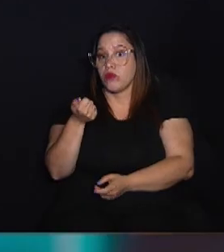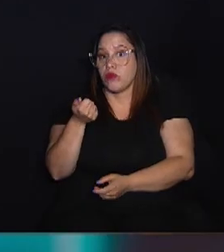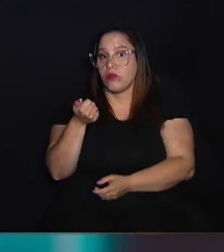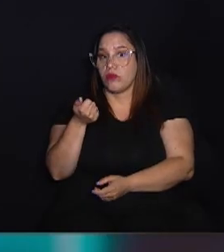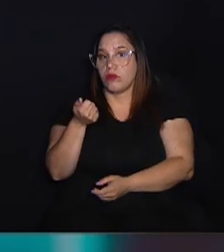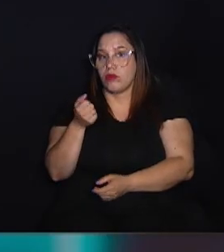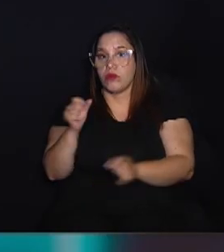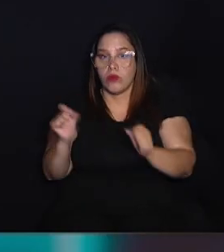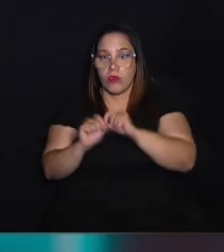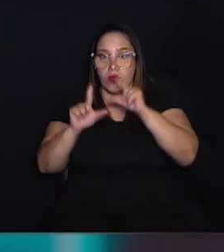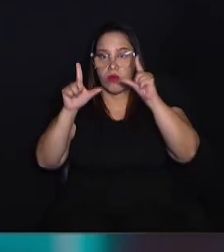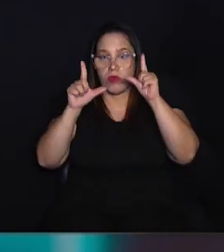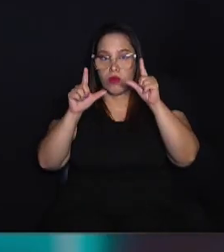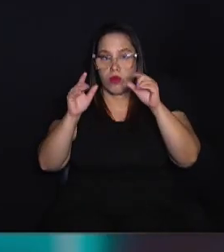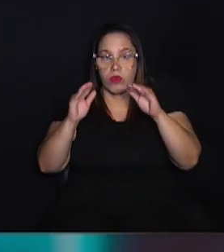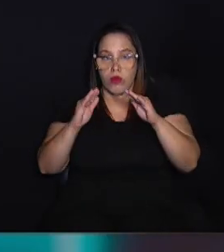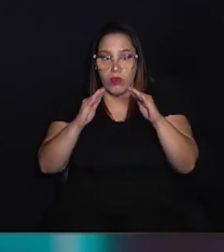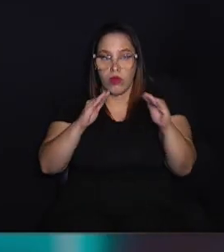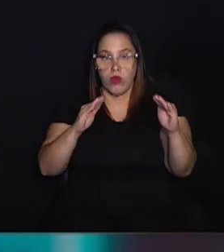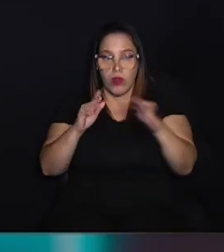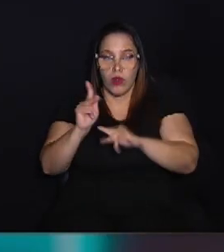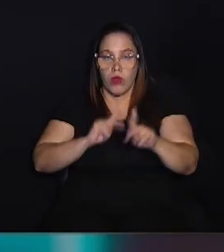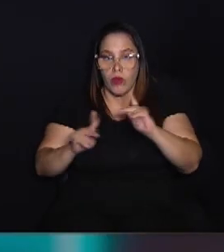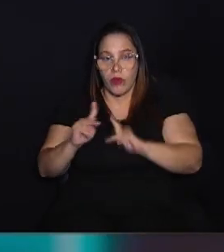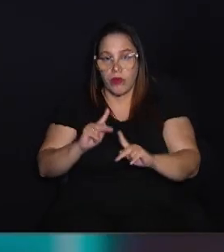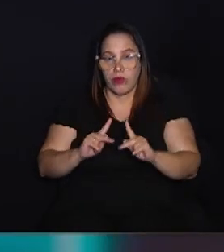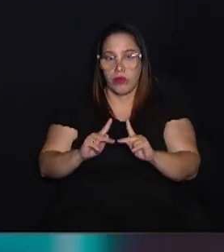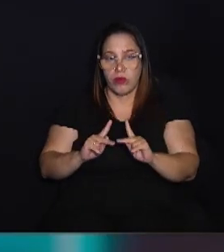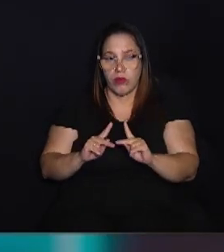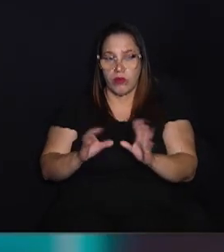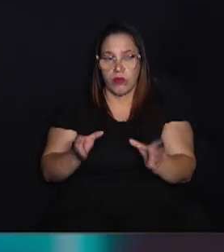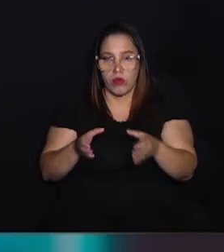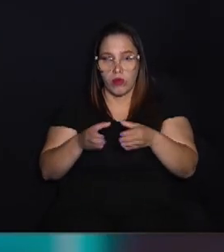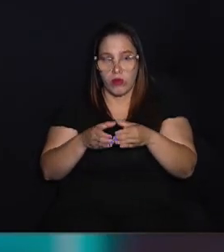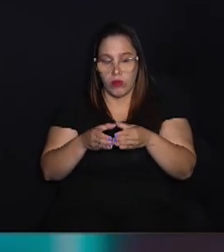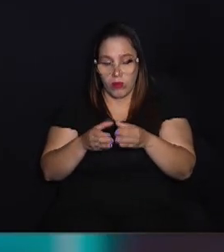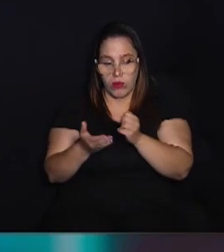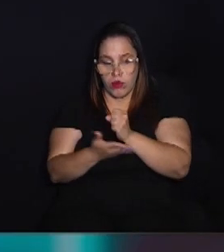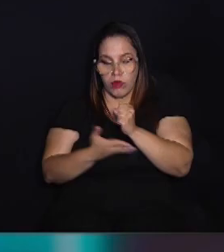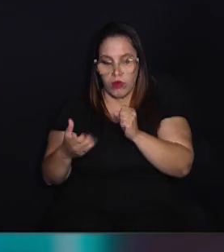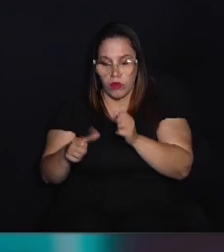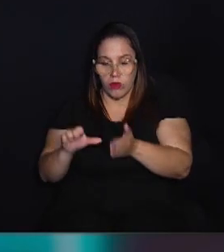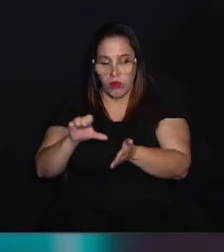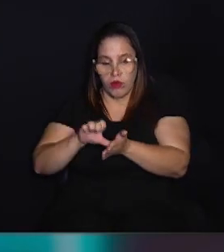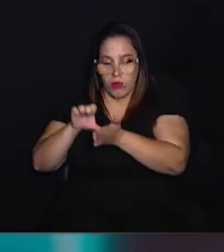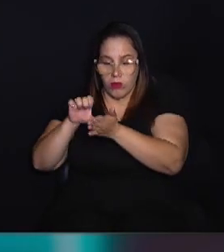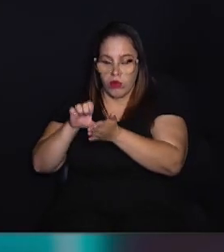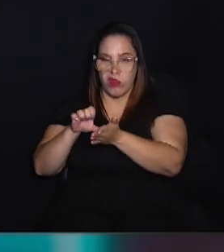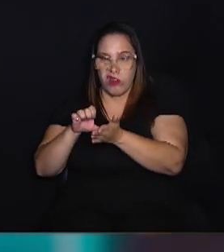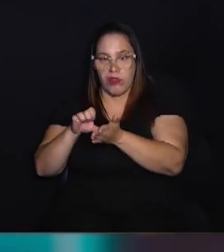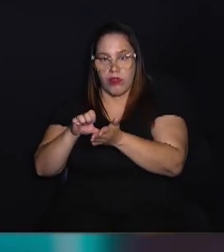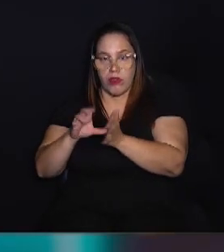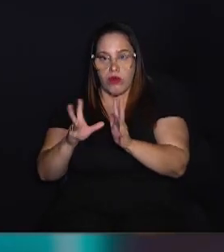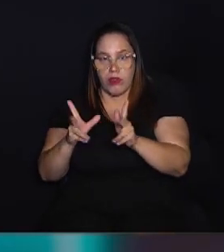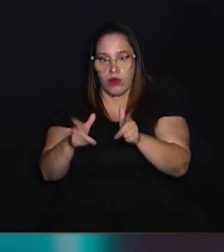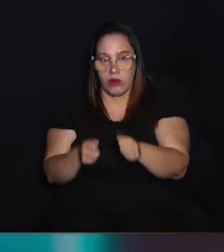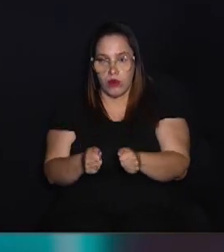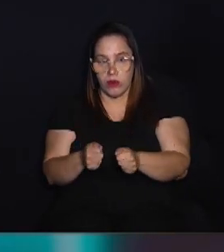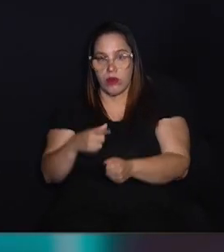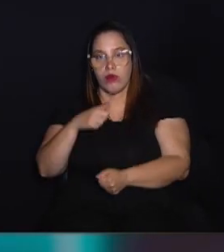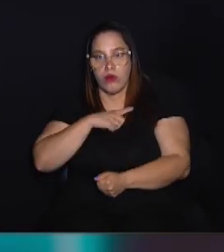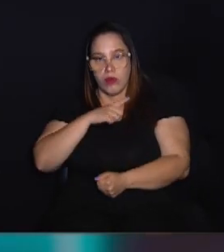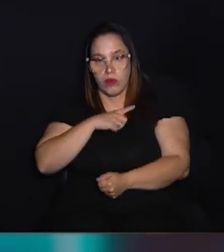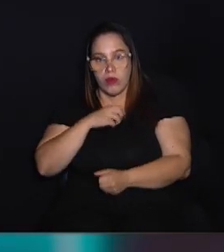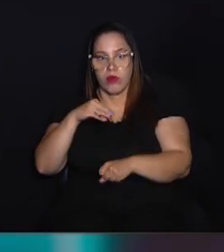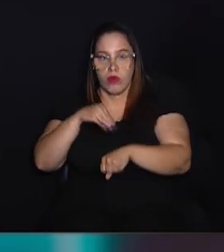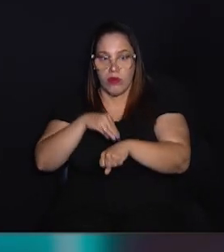de destacar a cobertura populacional estimada pelas equipes de atenção básica, então é o número de equipes completas que nós temos no